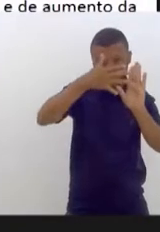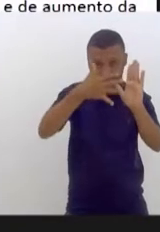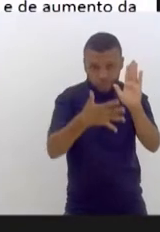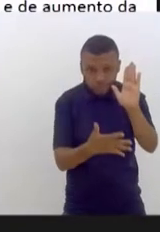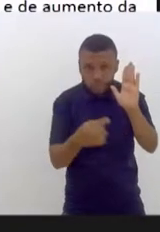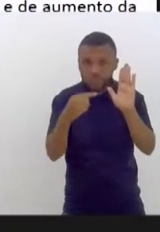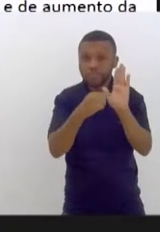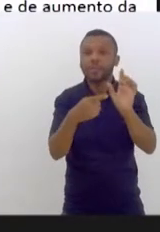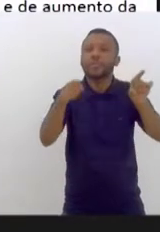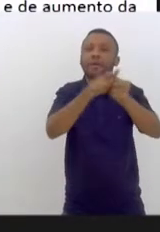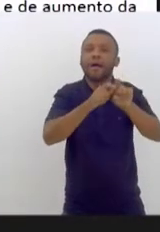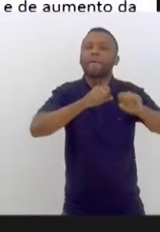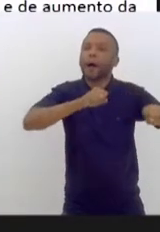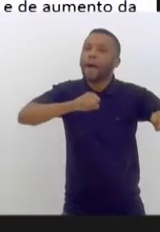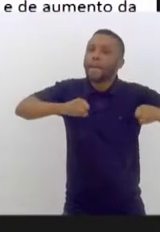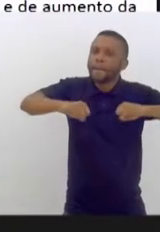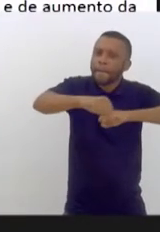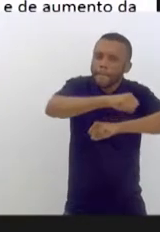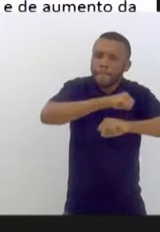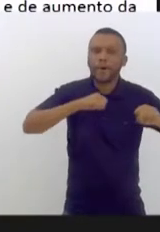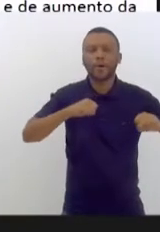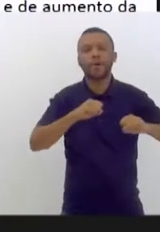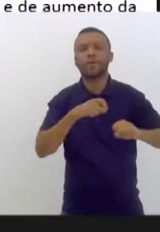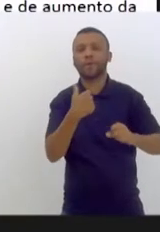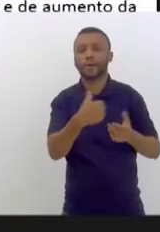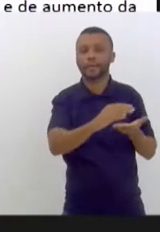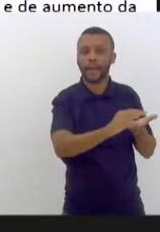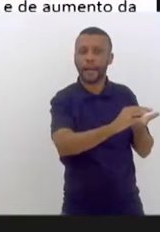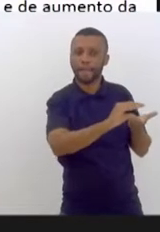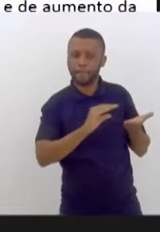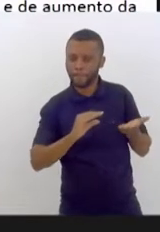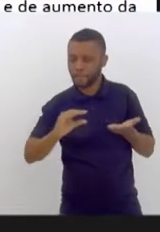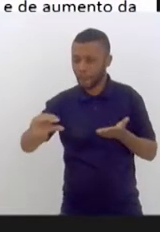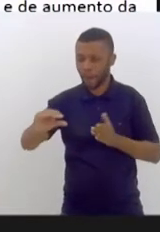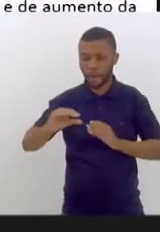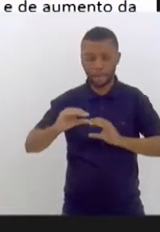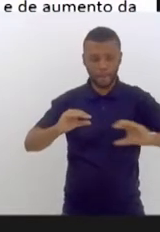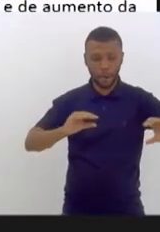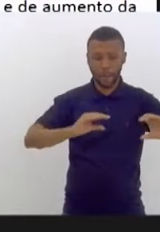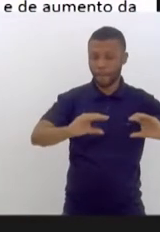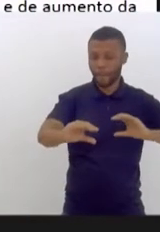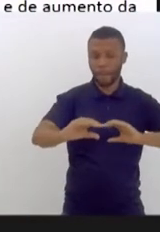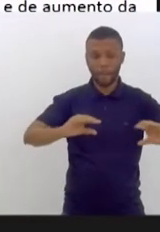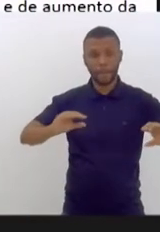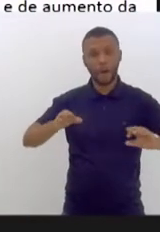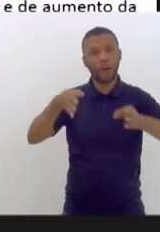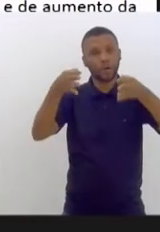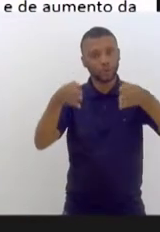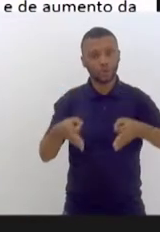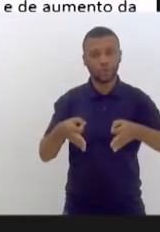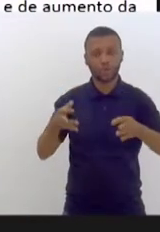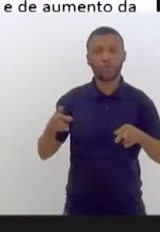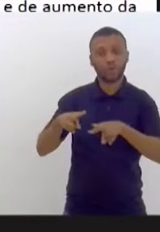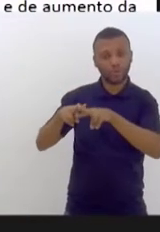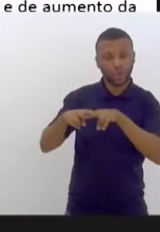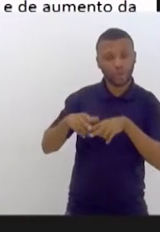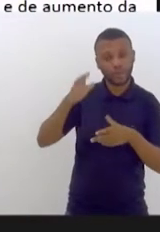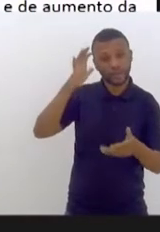nossa justa repartição dada a decisão do Supremo Tribunal